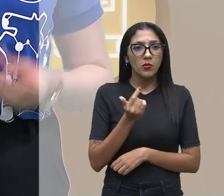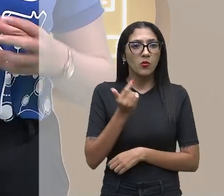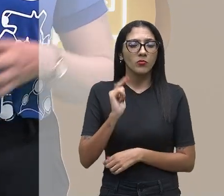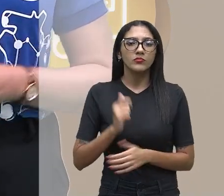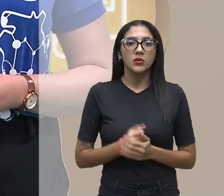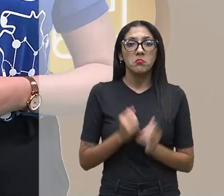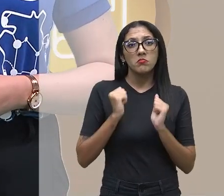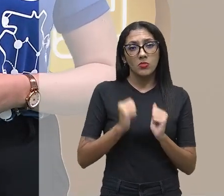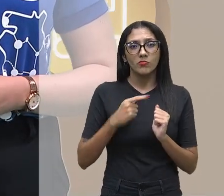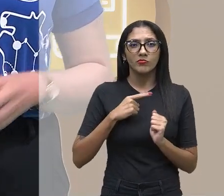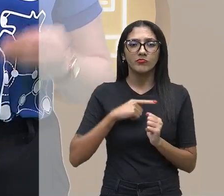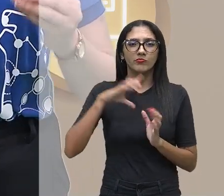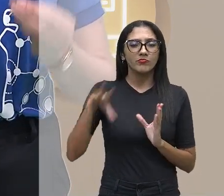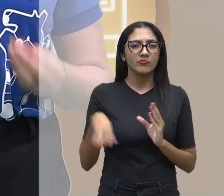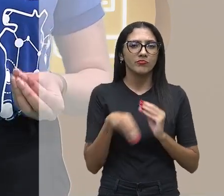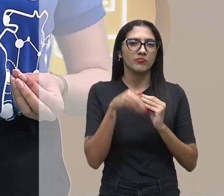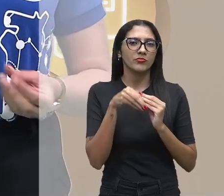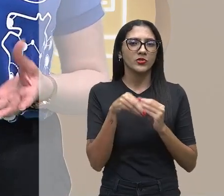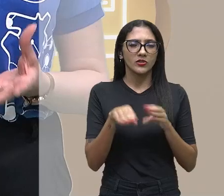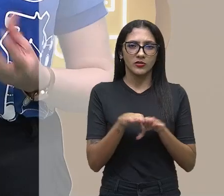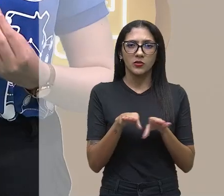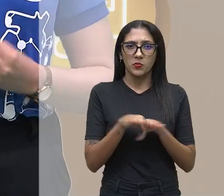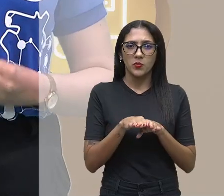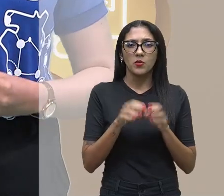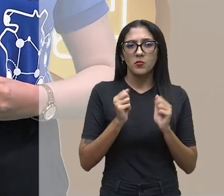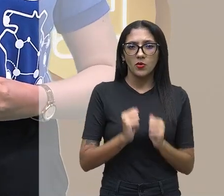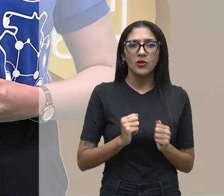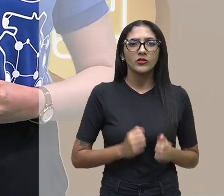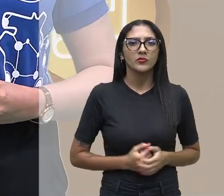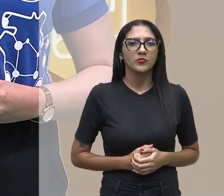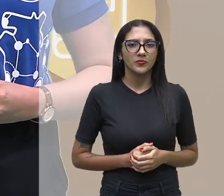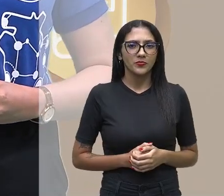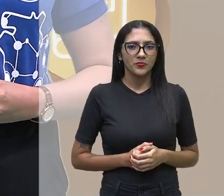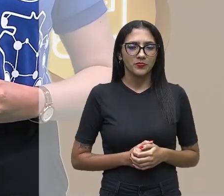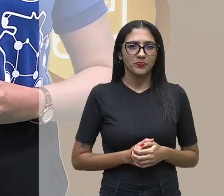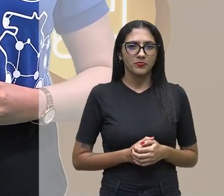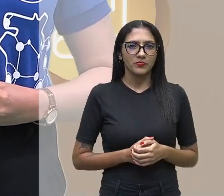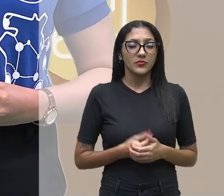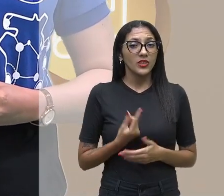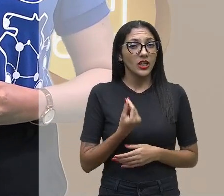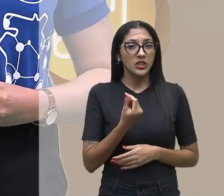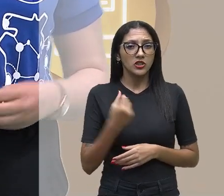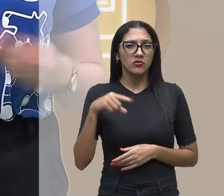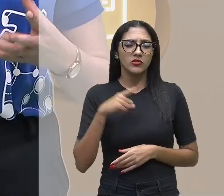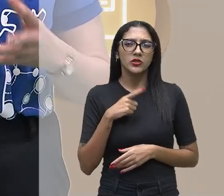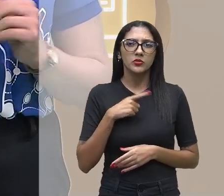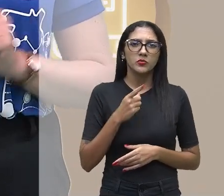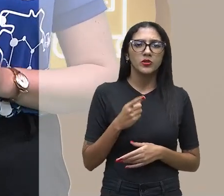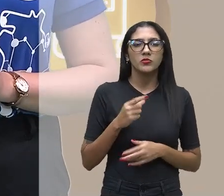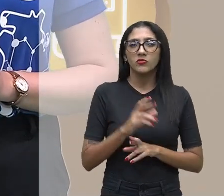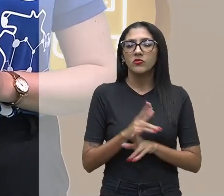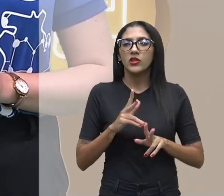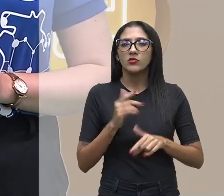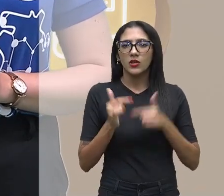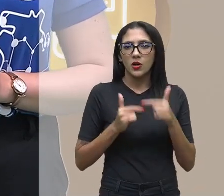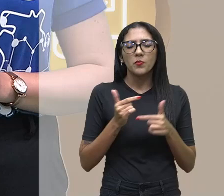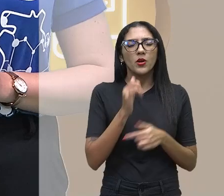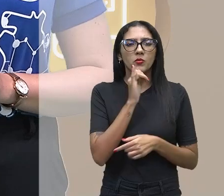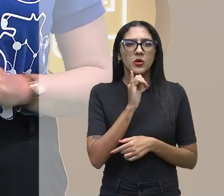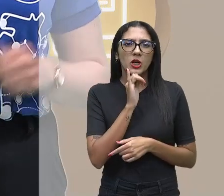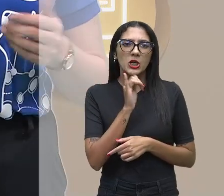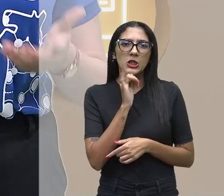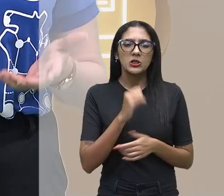pode incluir ali no seu salário, porque são fontes que você recebe. Digamos que você faça algum